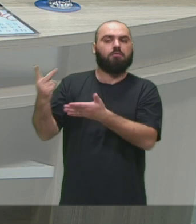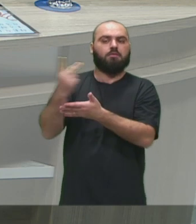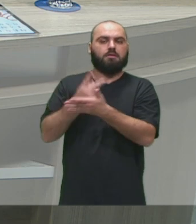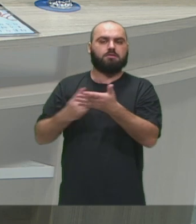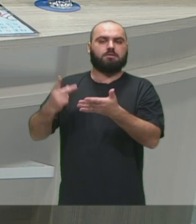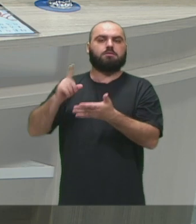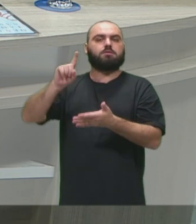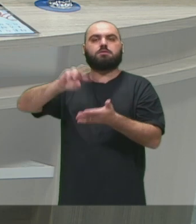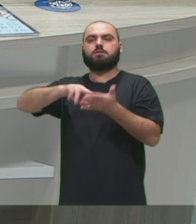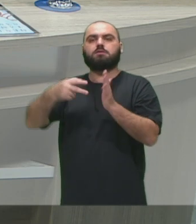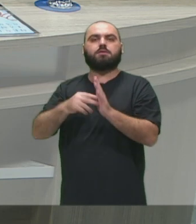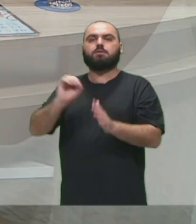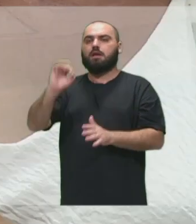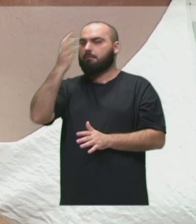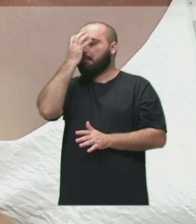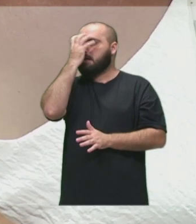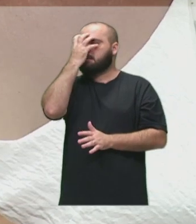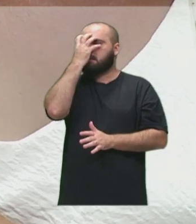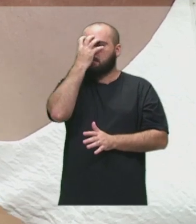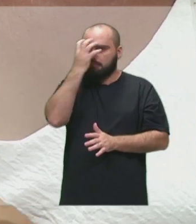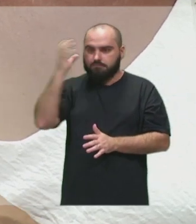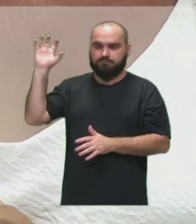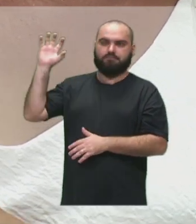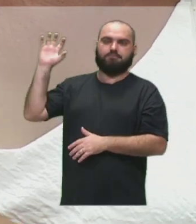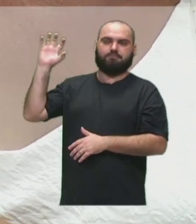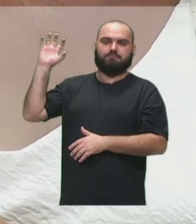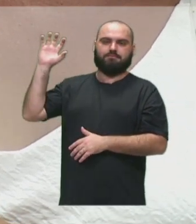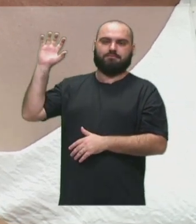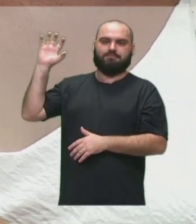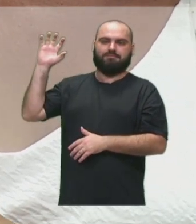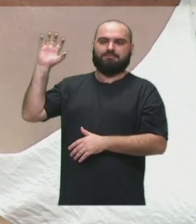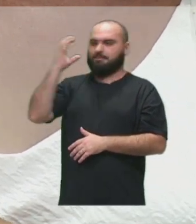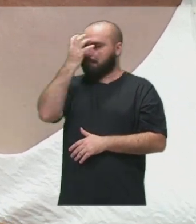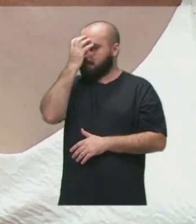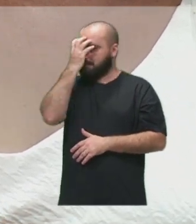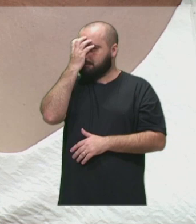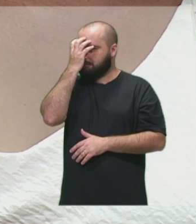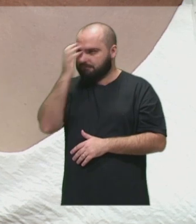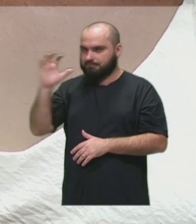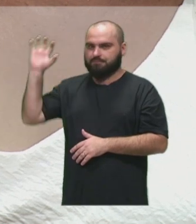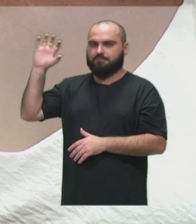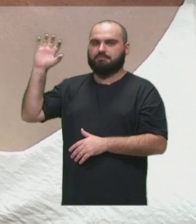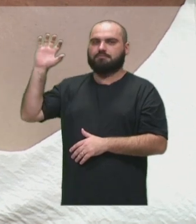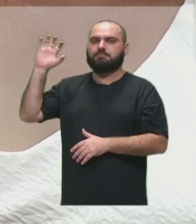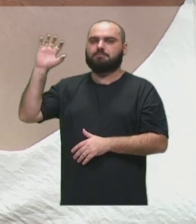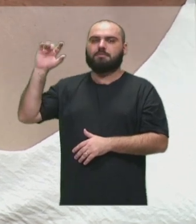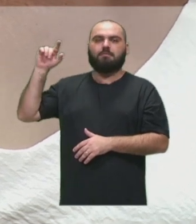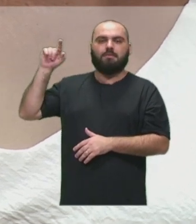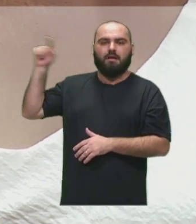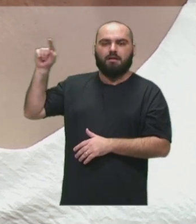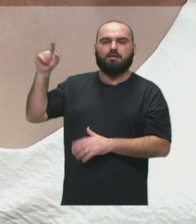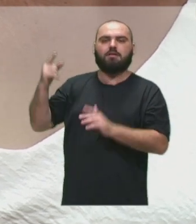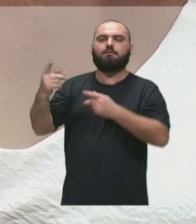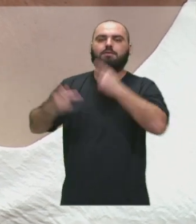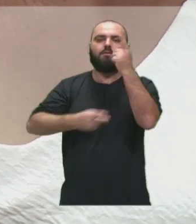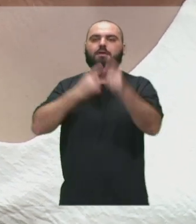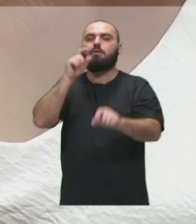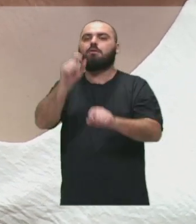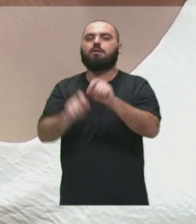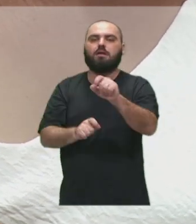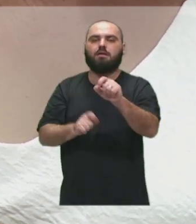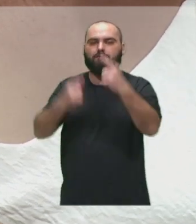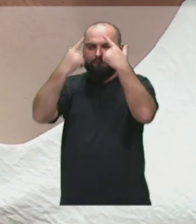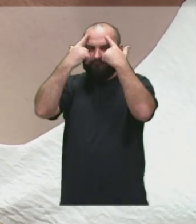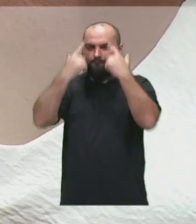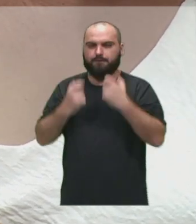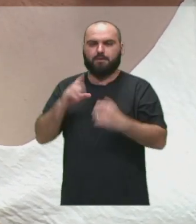Tirando a Máscara, é o título dela. E por meio dessa obra eu falo muito sobre a violência doméstica.